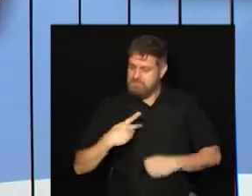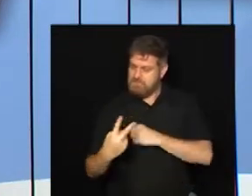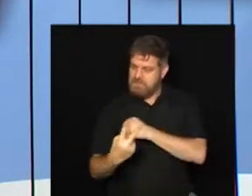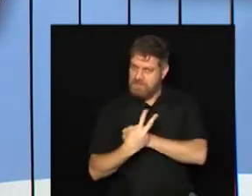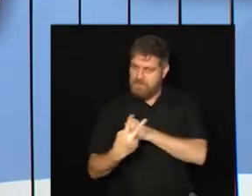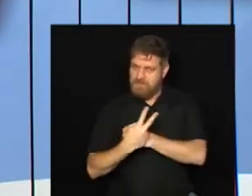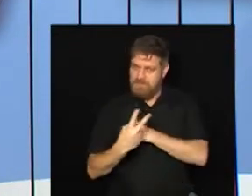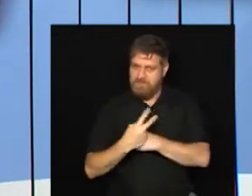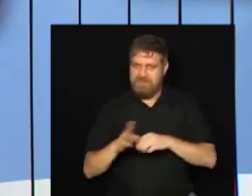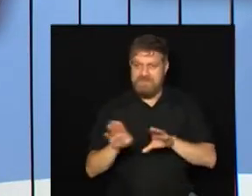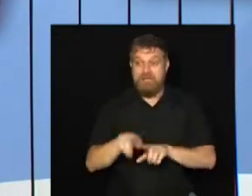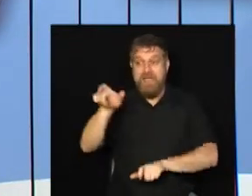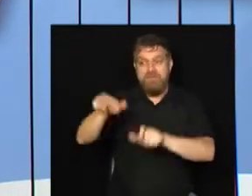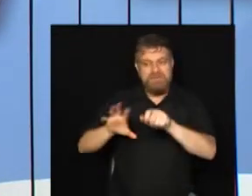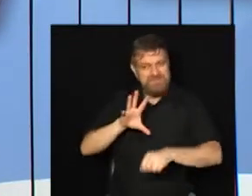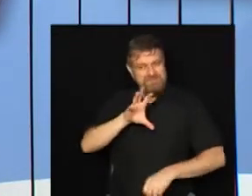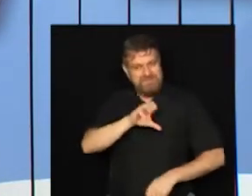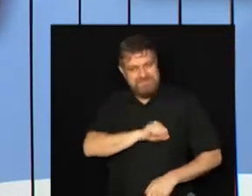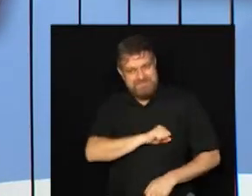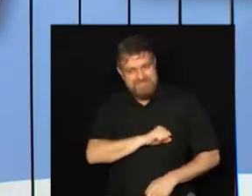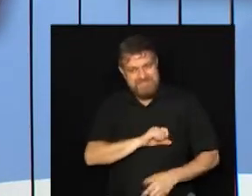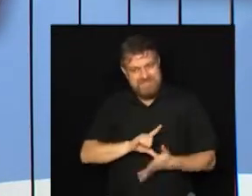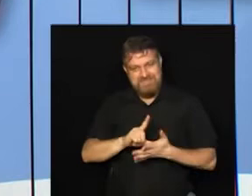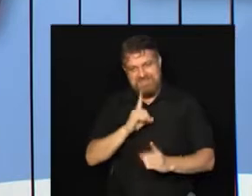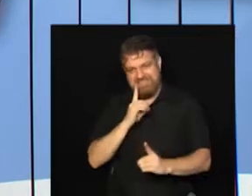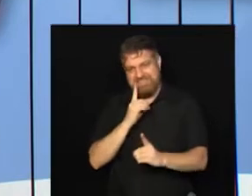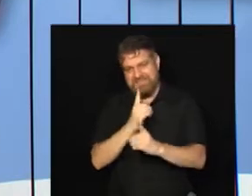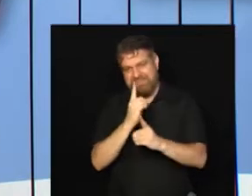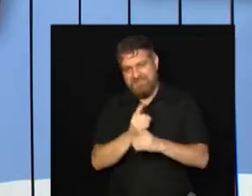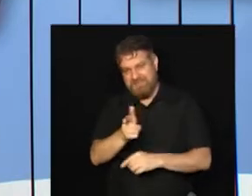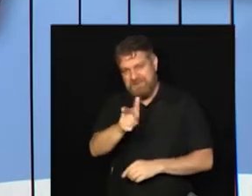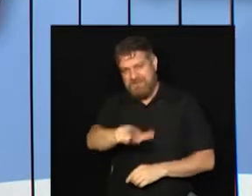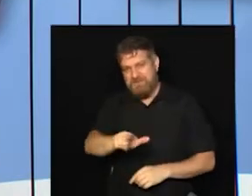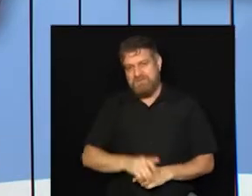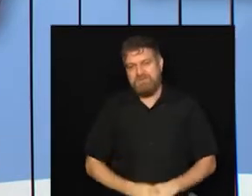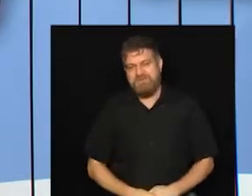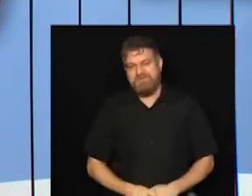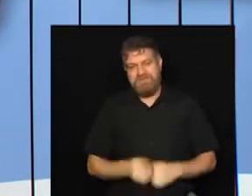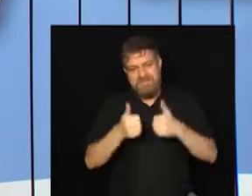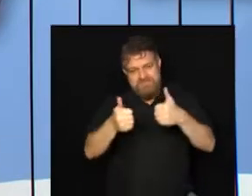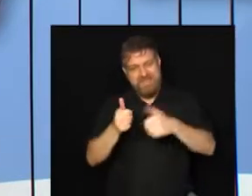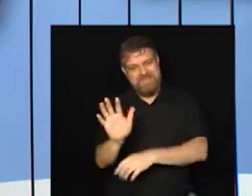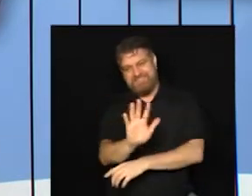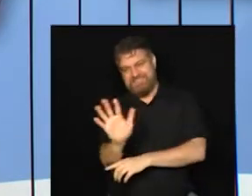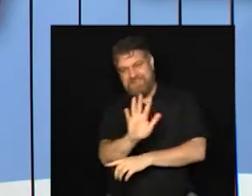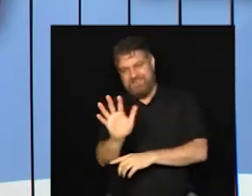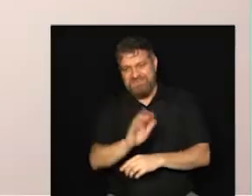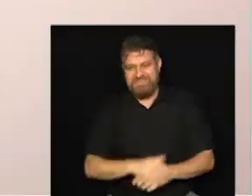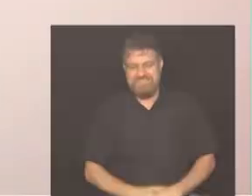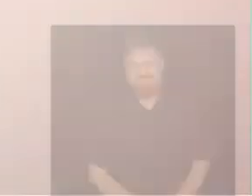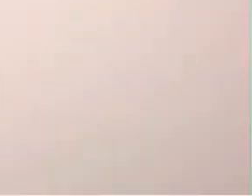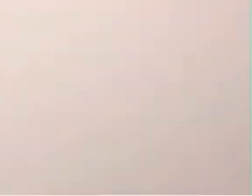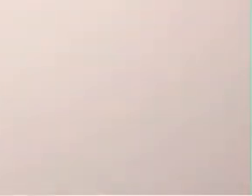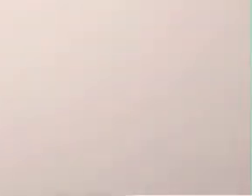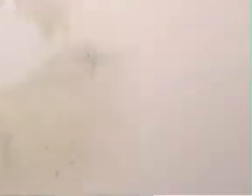saúde e cuide da saúde também de quem você gosta. E até nosso próximo encontro. Fique bem. Tchau.